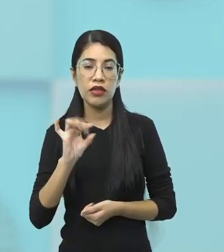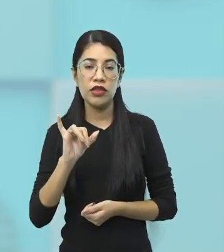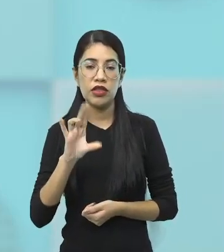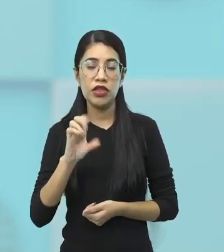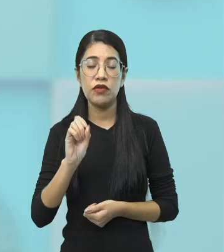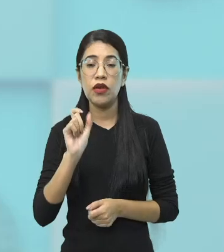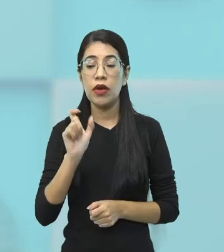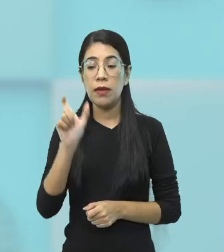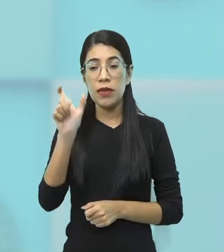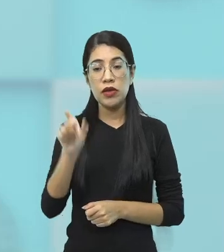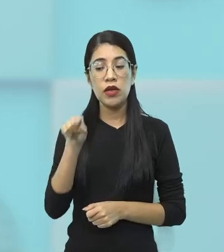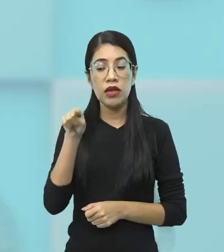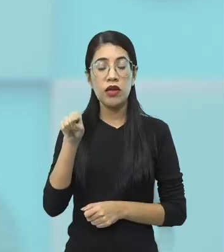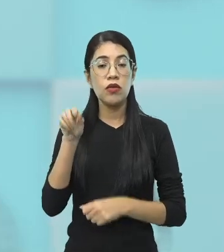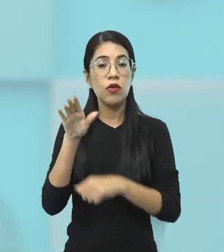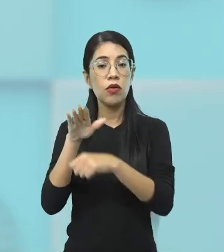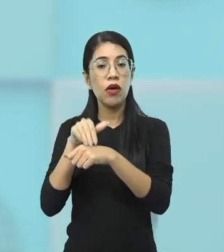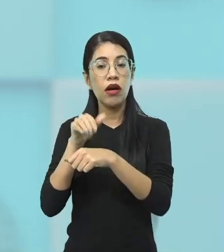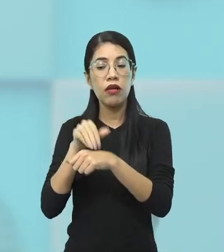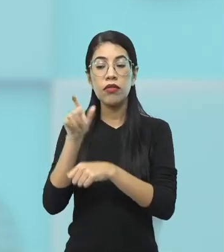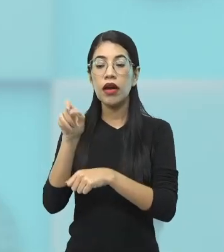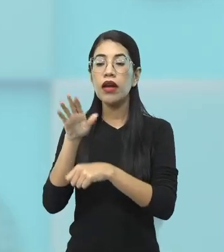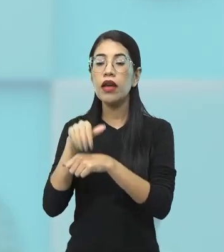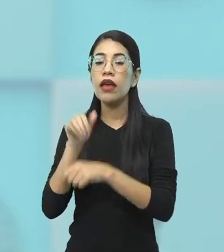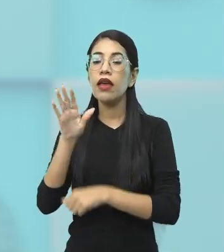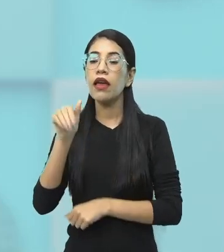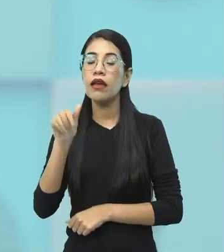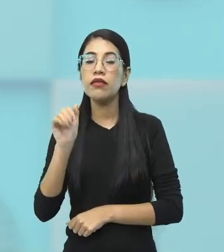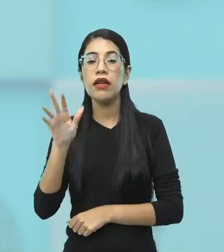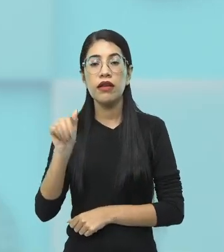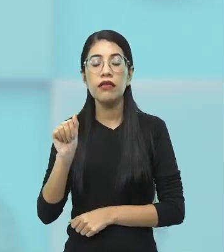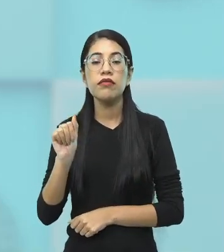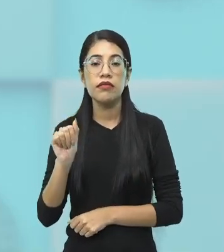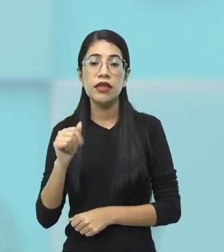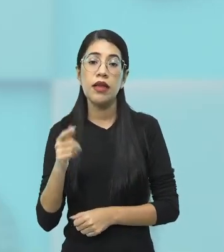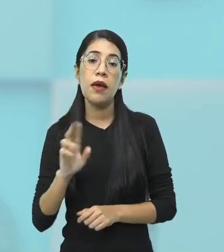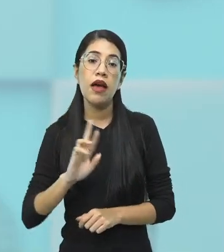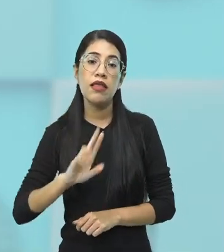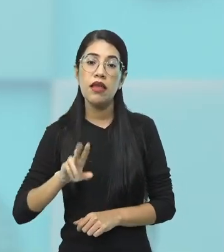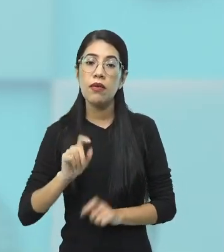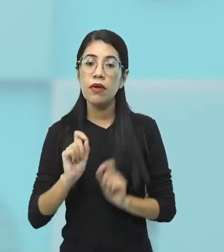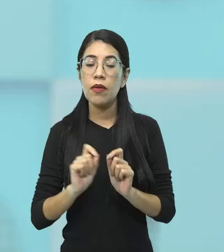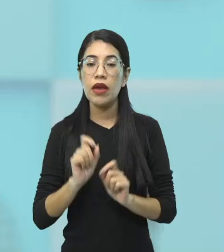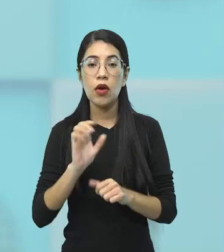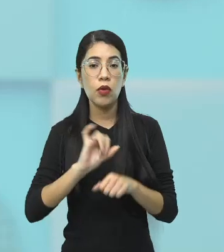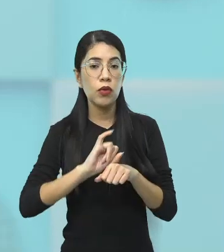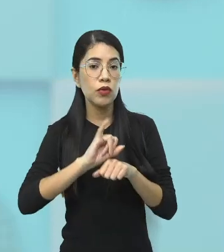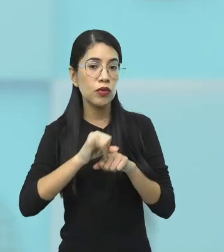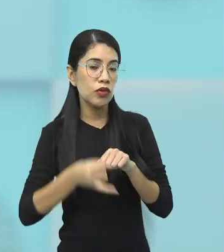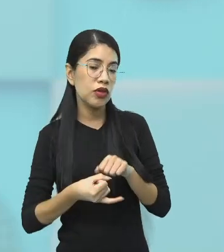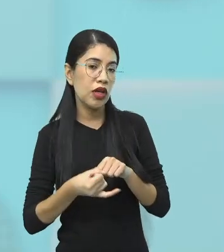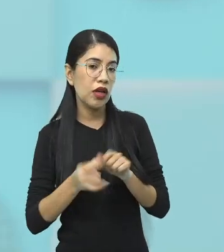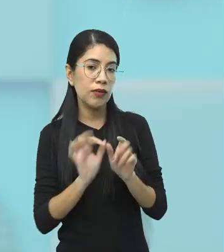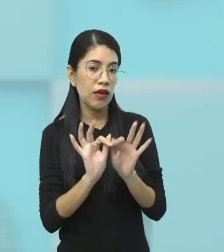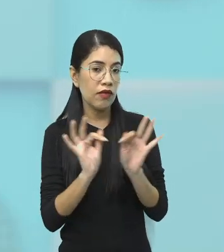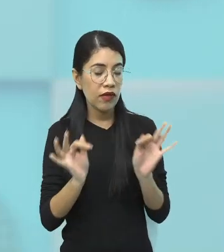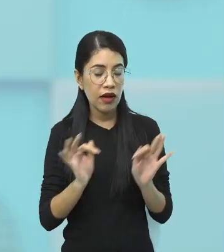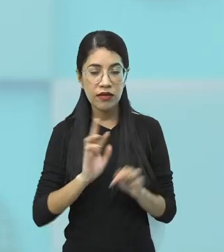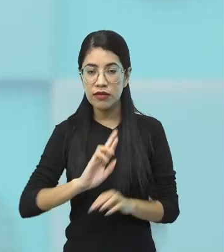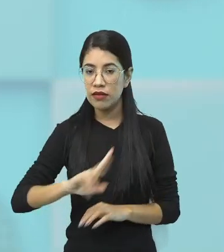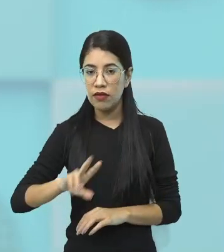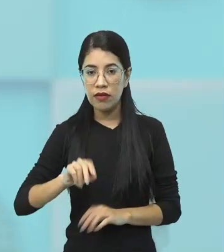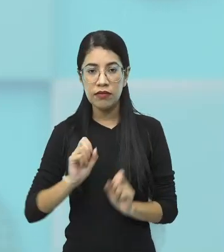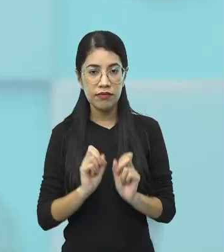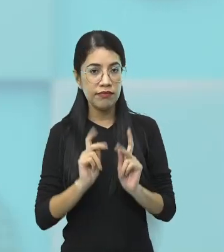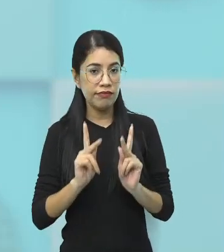quem eu falo, porque eu estou o quê? Chamando. O vocativo não é o sujeito da nossa